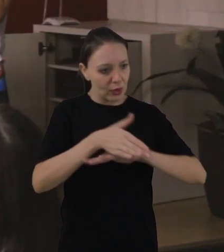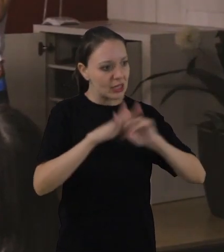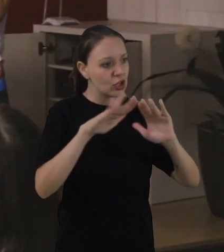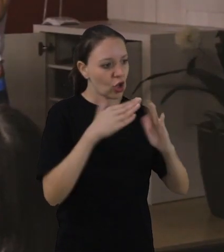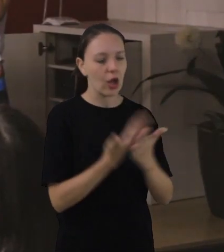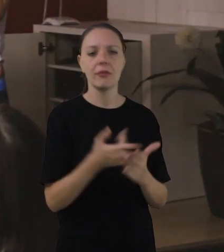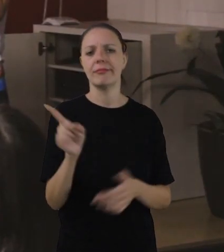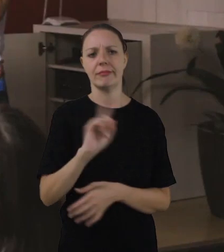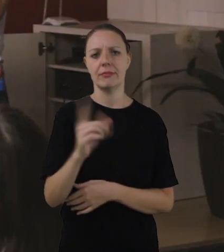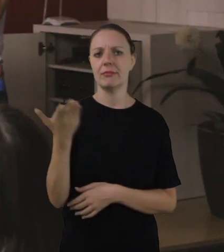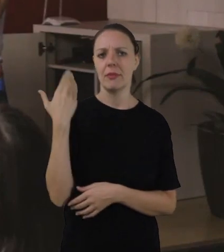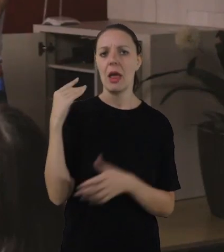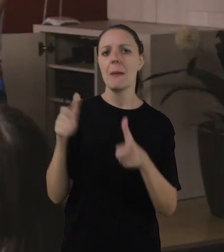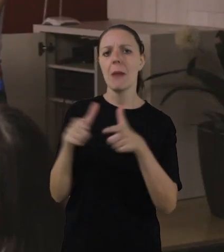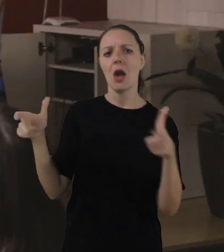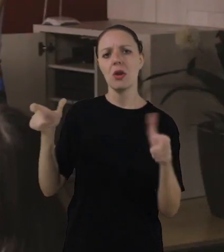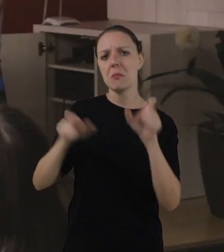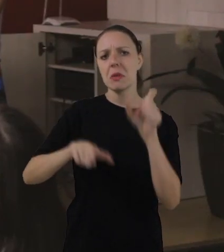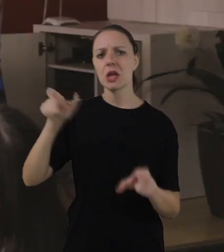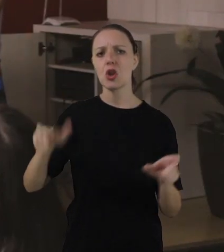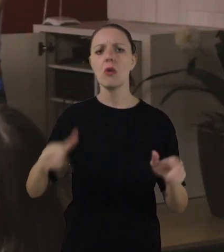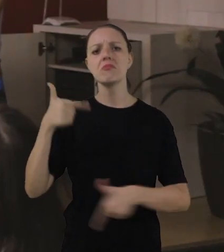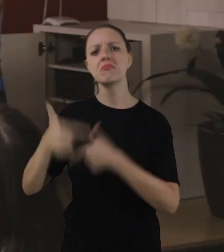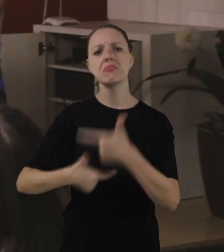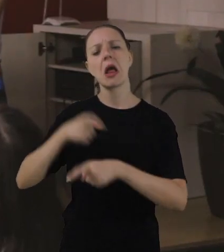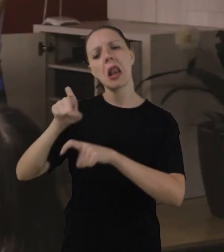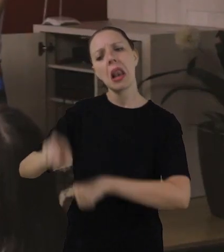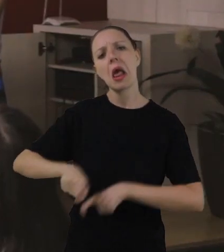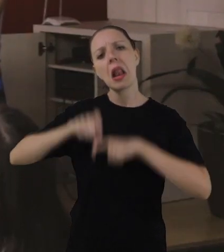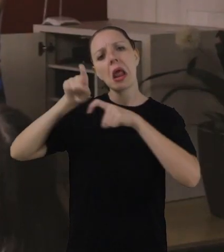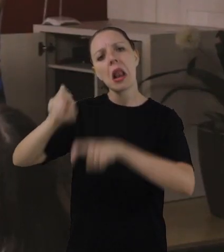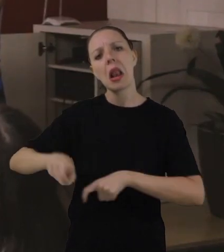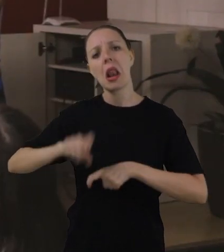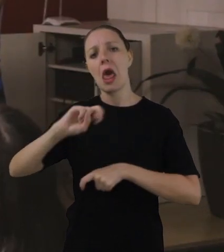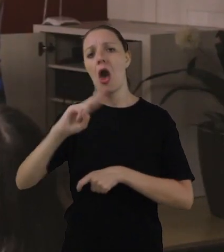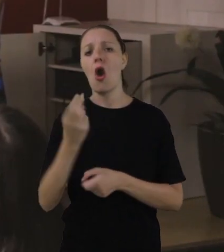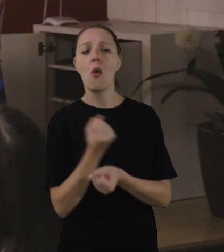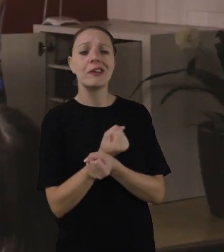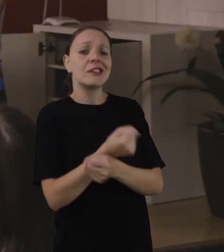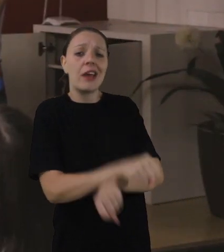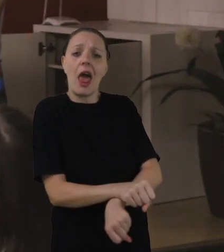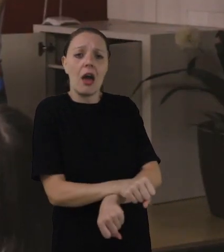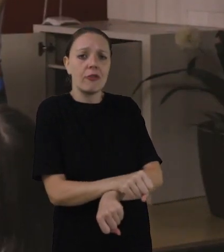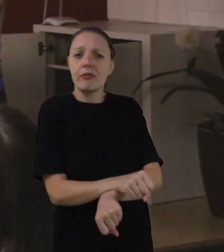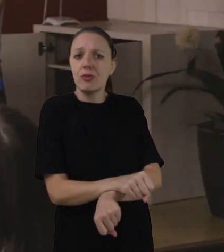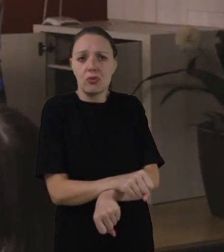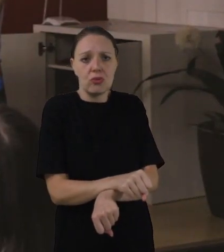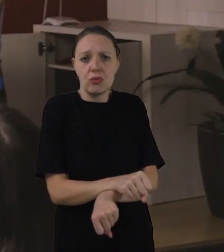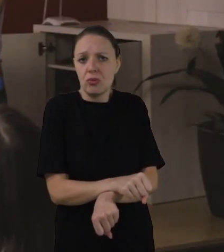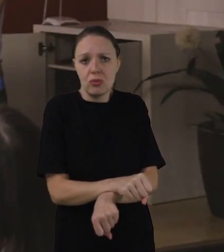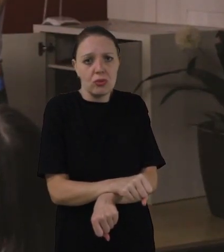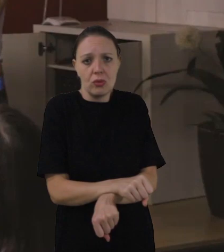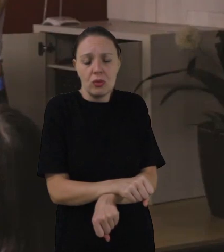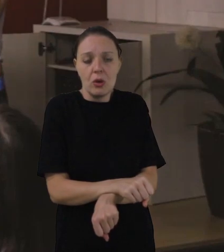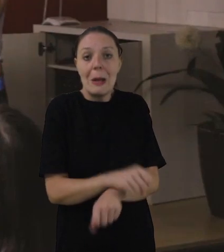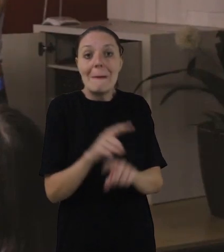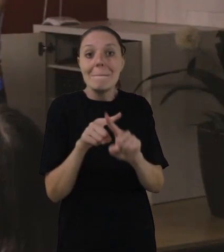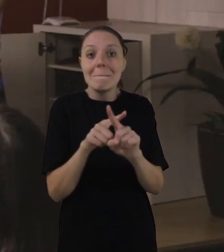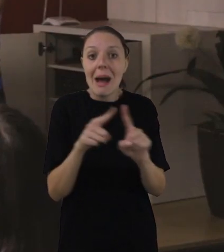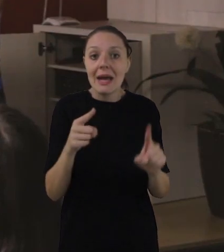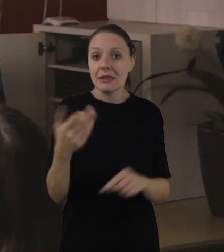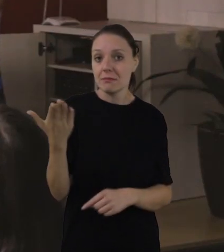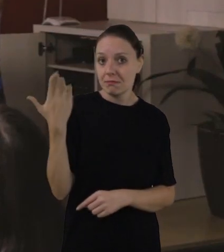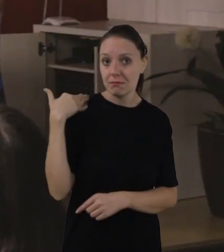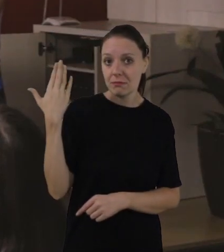a maioria das pessoas estavam trabalhando no campo, quando não escravas. Mas eles tinham já, desde